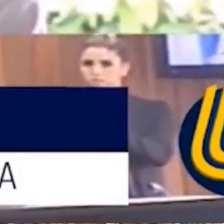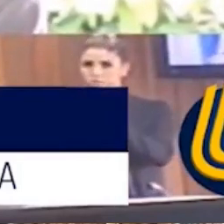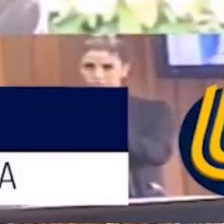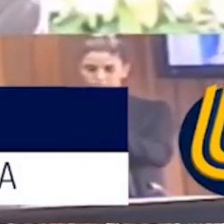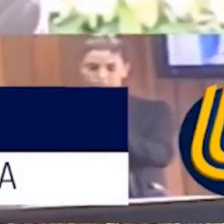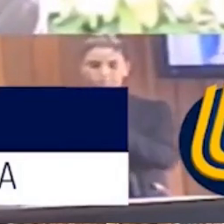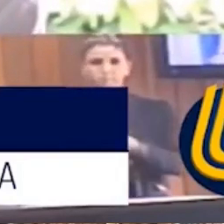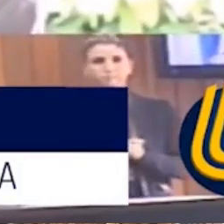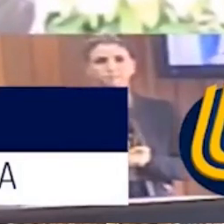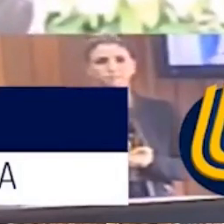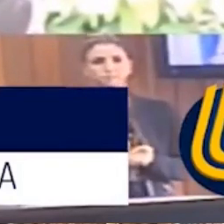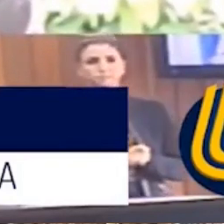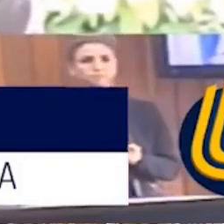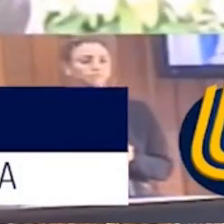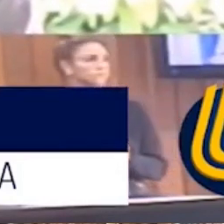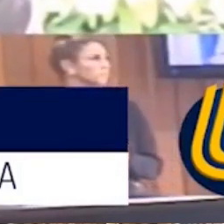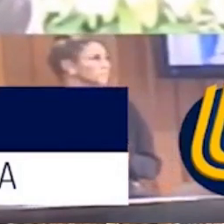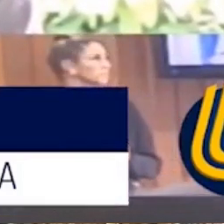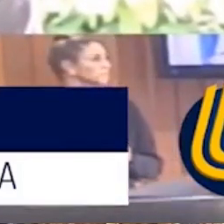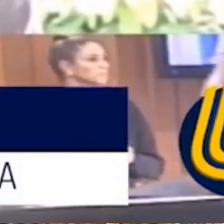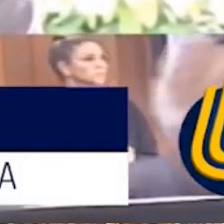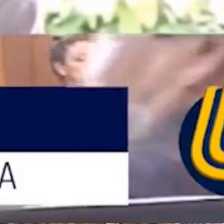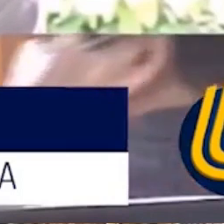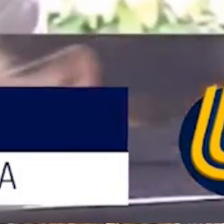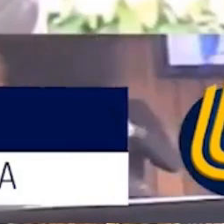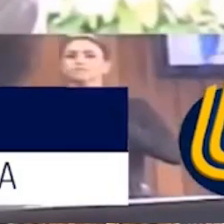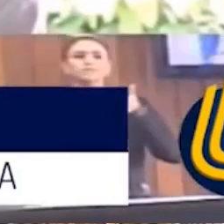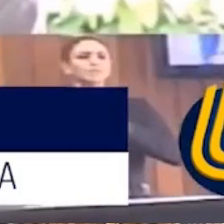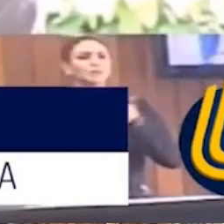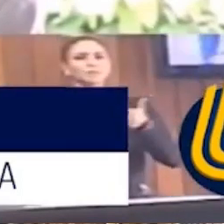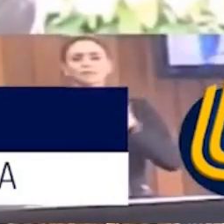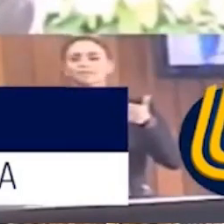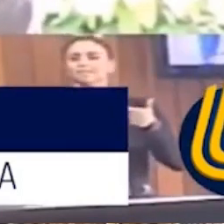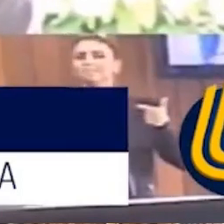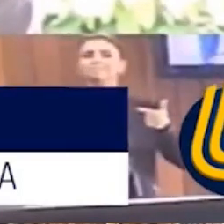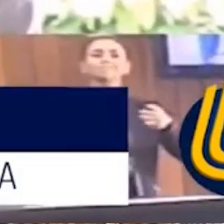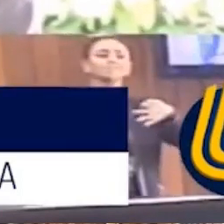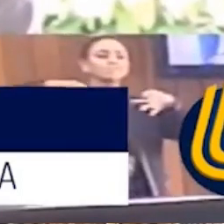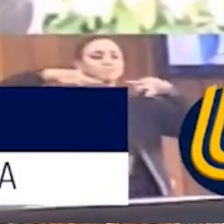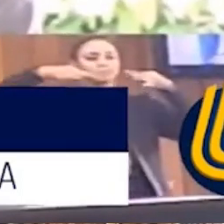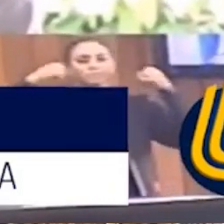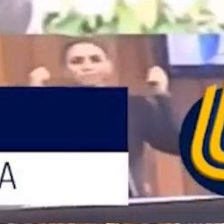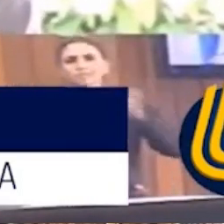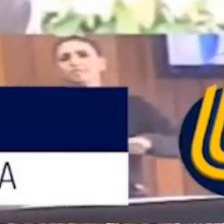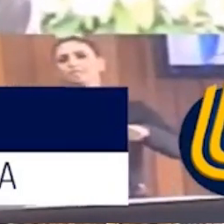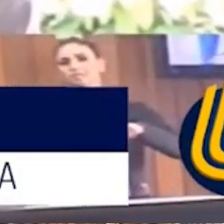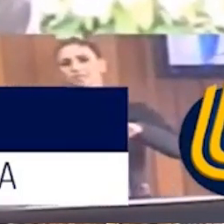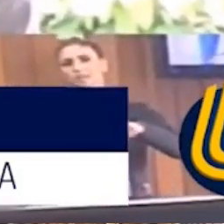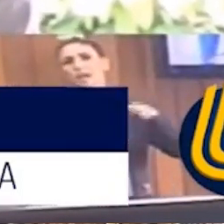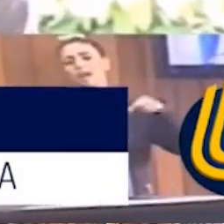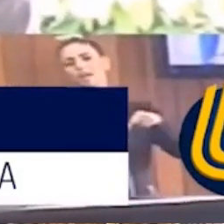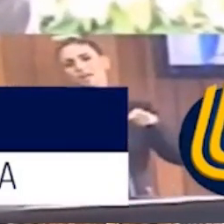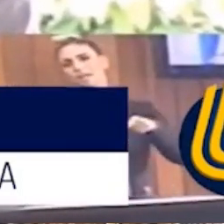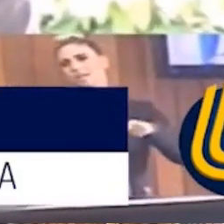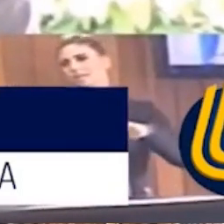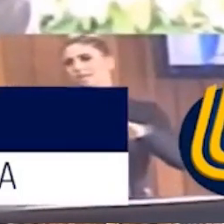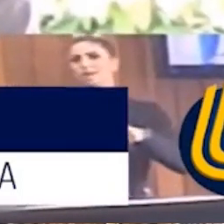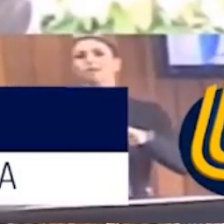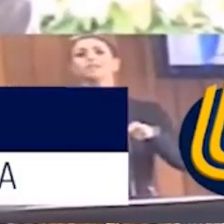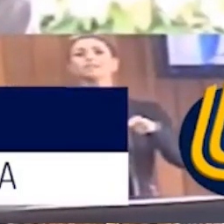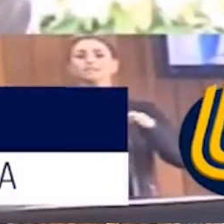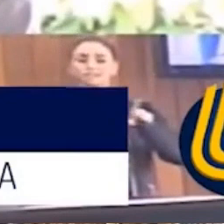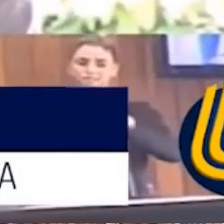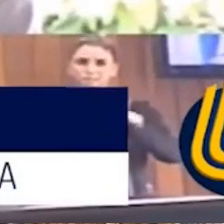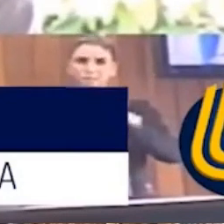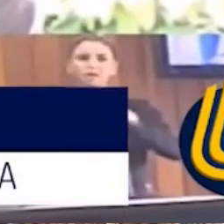nova legislatura, um trabalho profícuo desta casa para todo o nosso